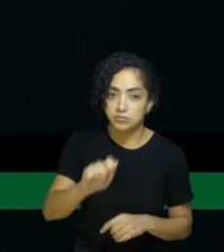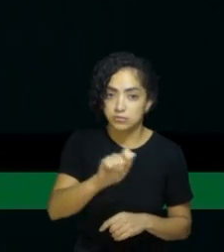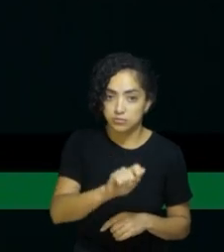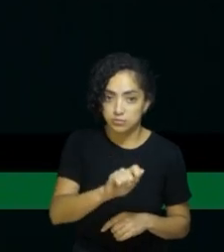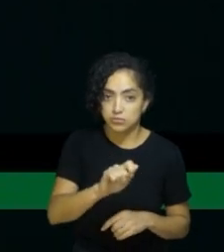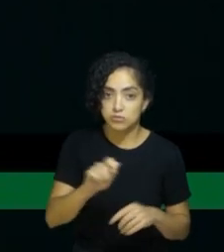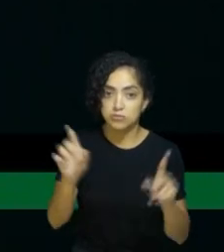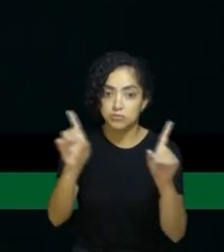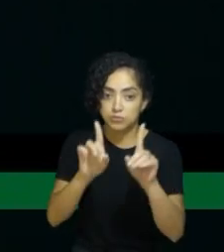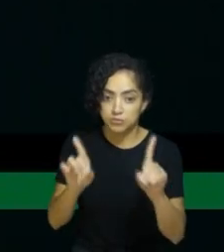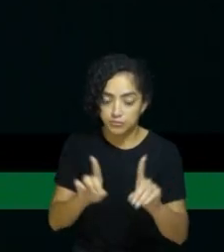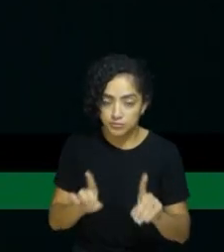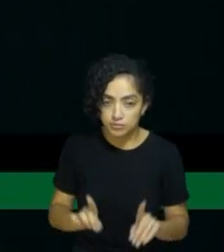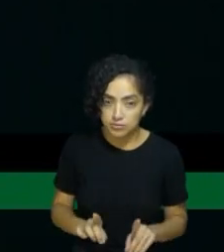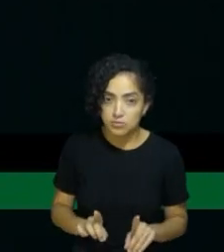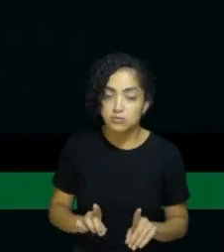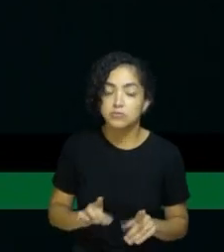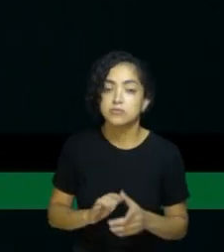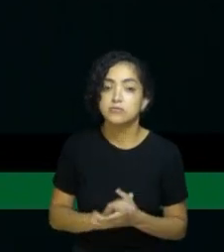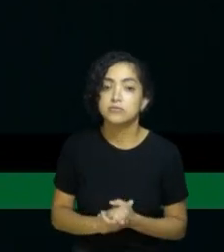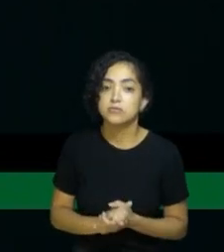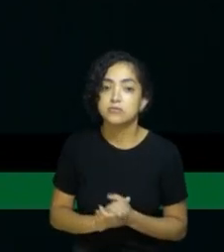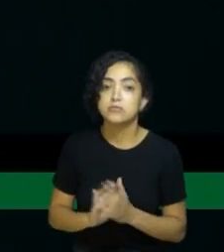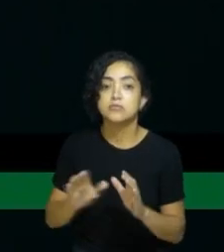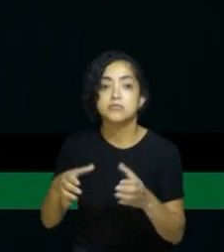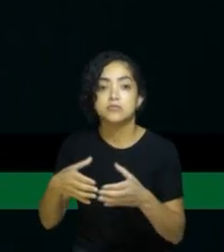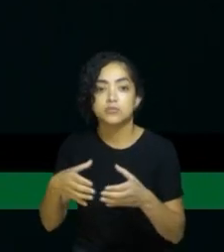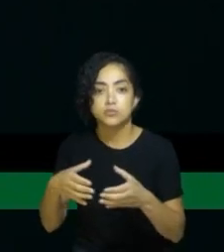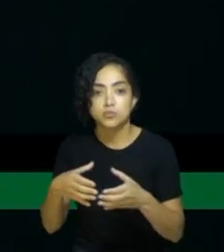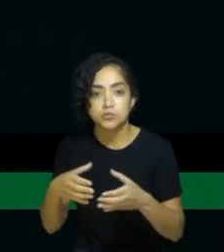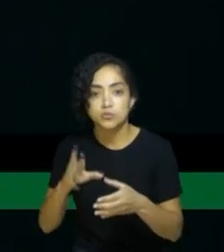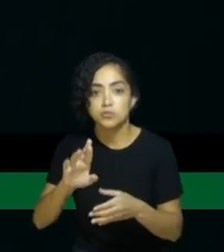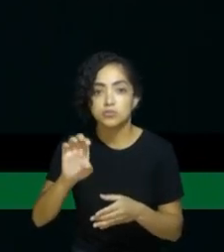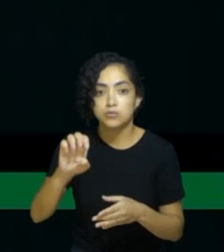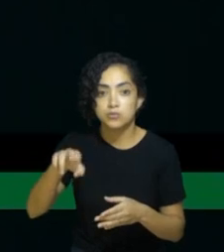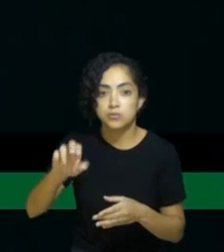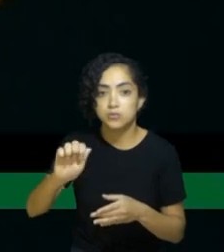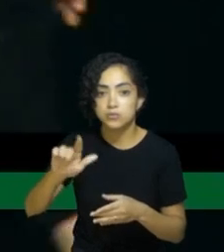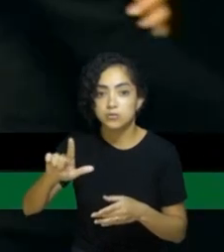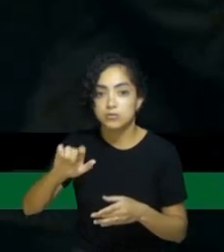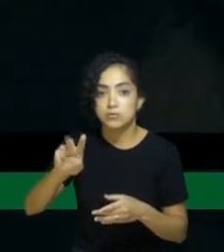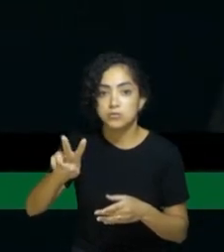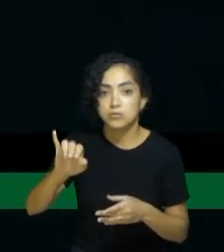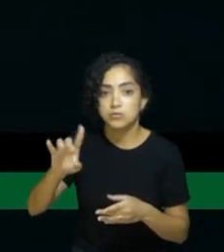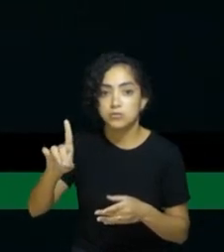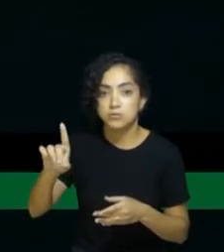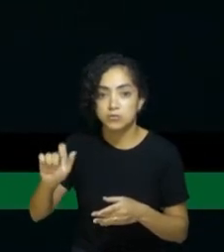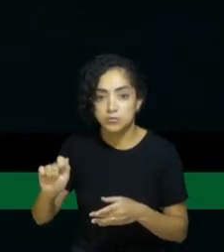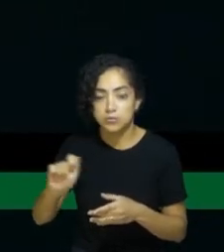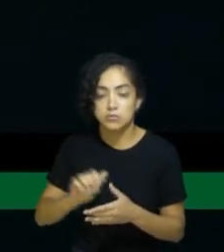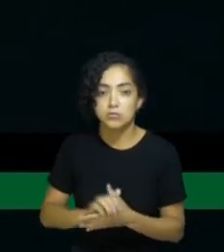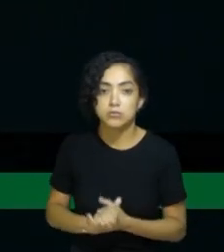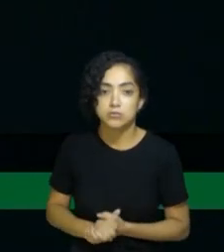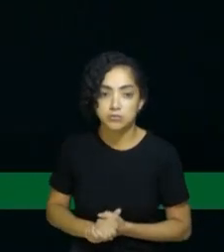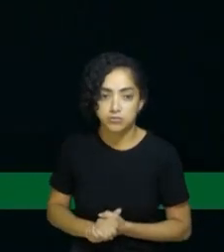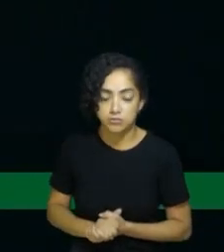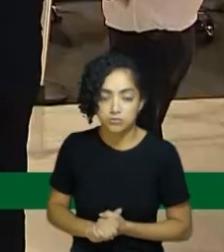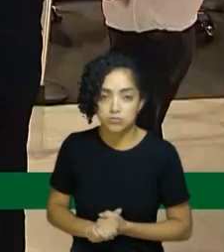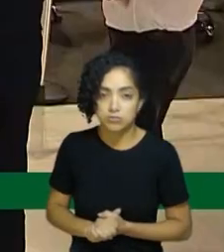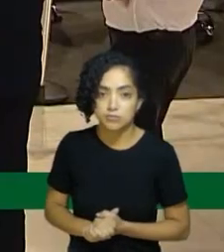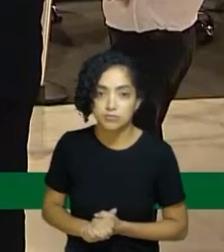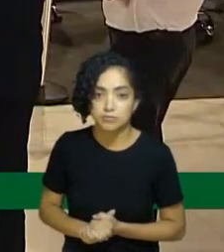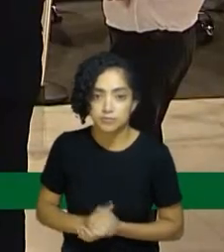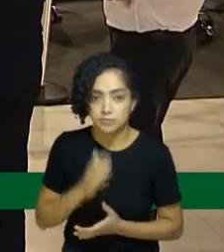deficientes físicos da entidade Renal Vida deputado do minuto me permite uma parte eh cometi uma